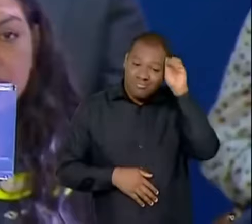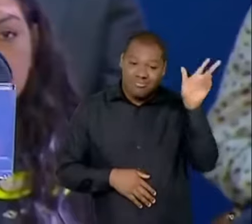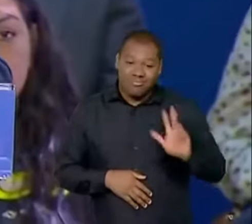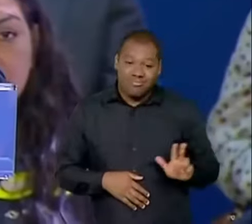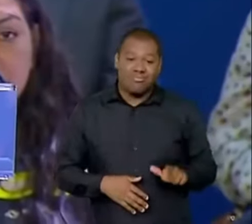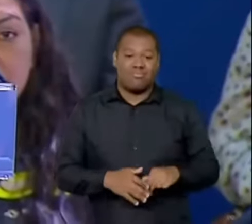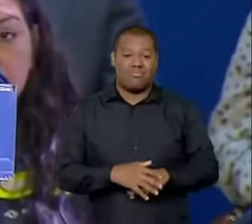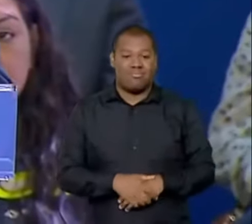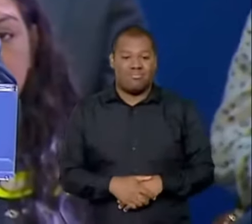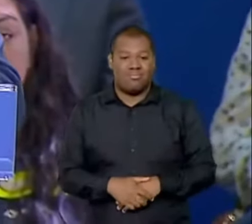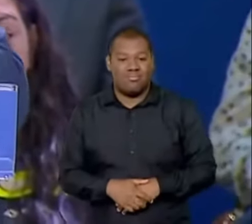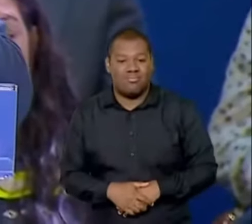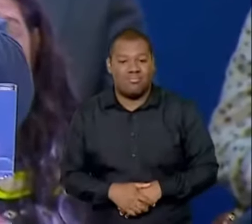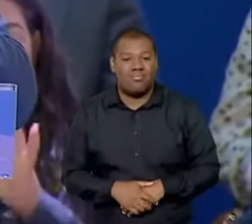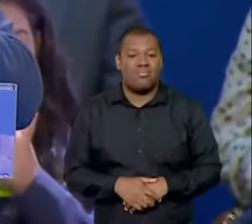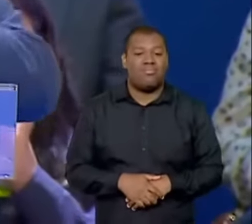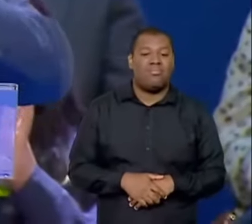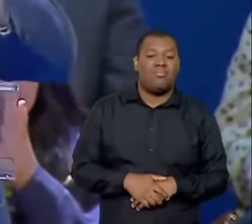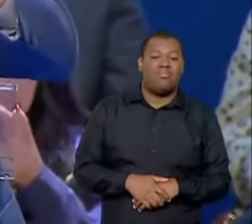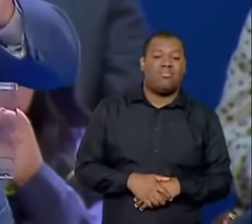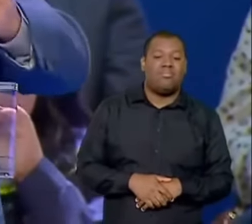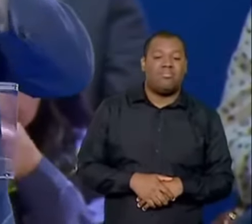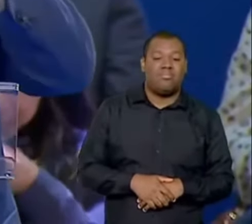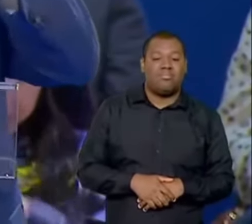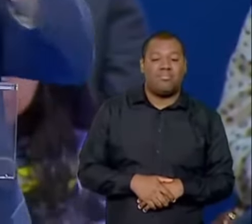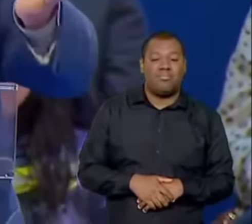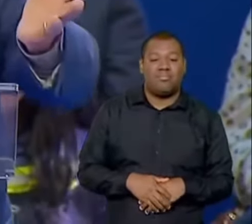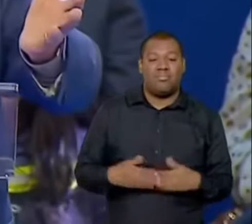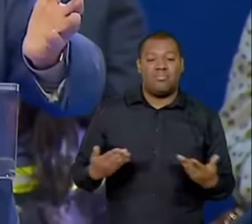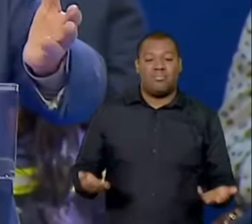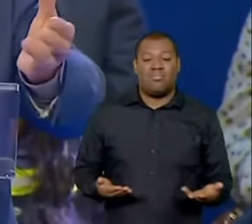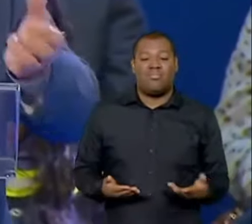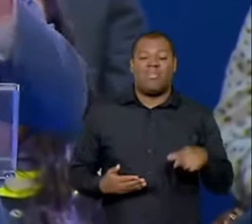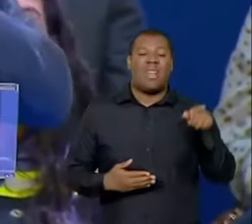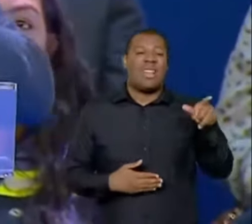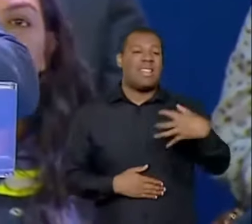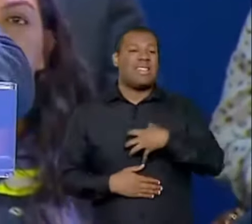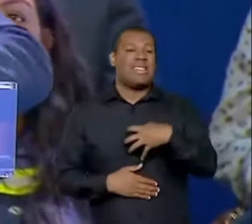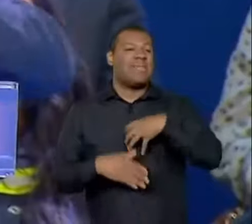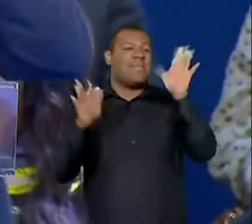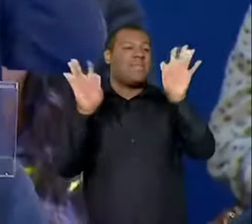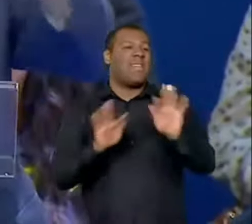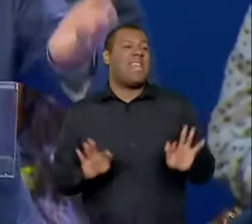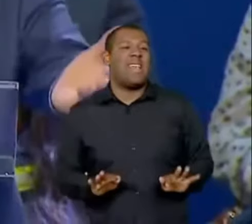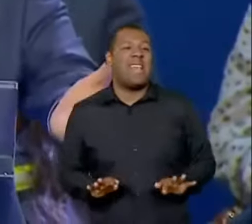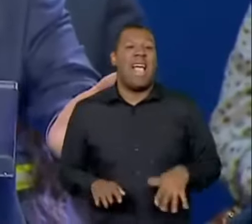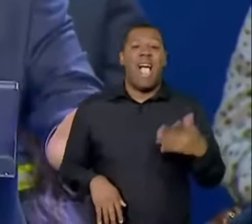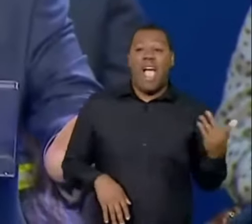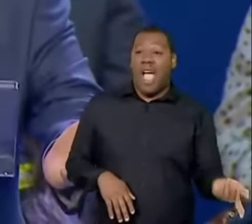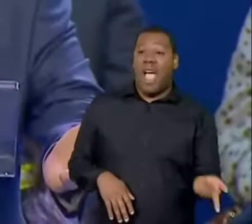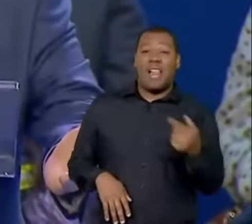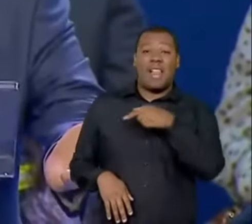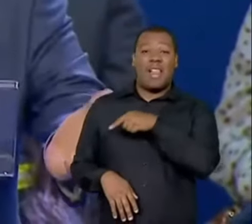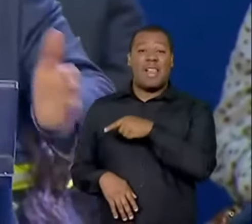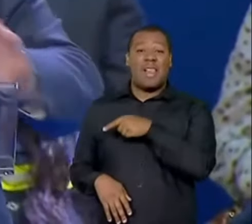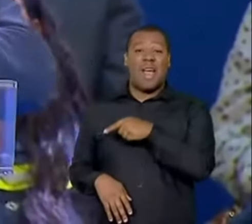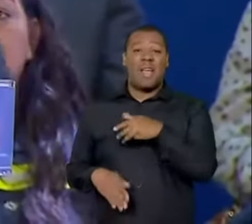acordo 29,5, o cara que compra sai feliz dizendo que ganhou e o cara que vendeu sai feliz dizendo que